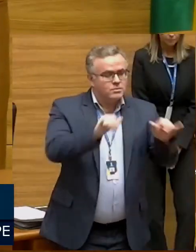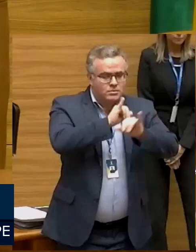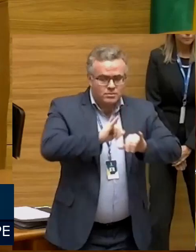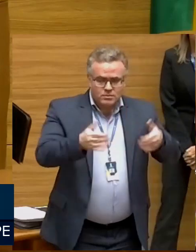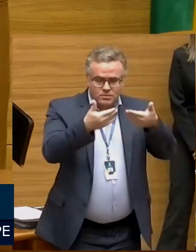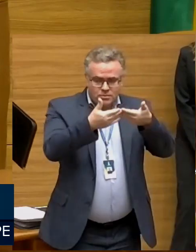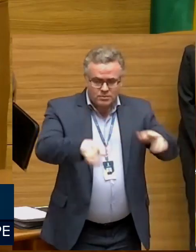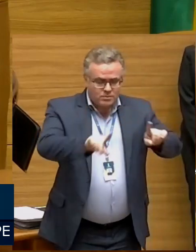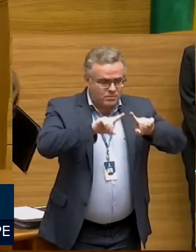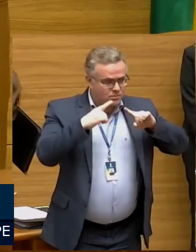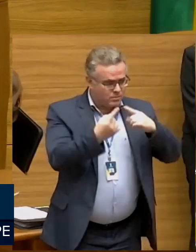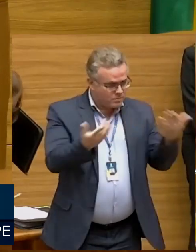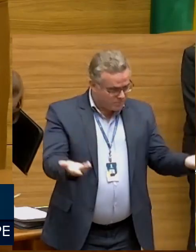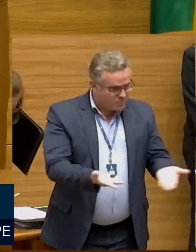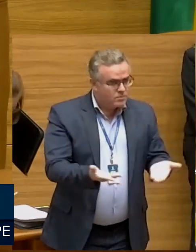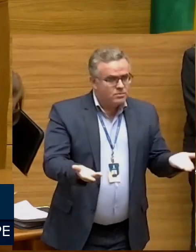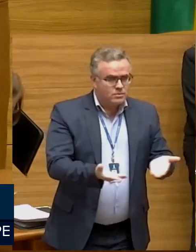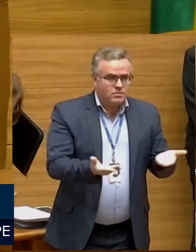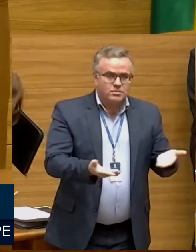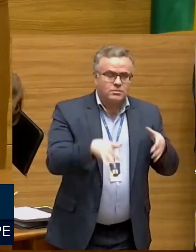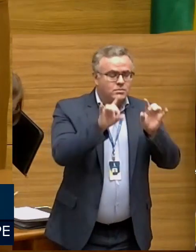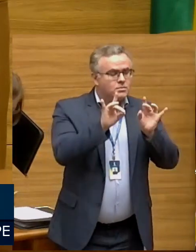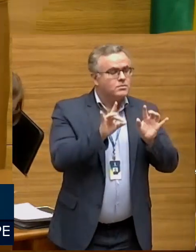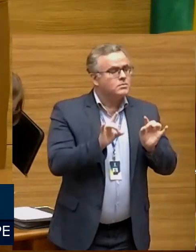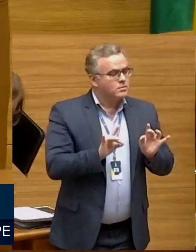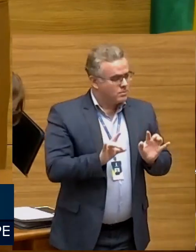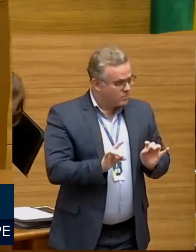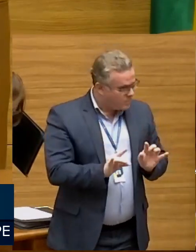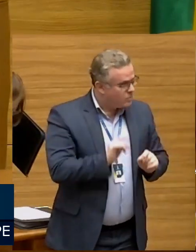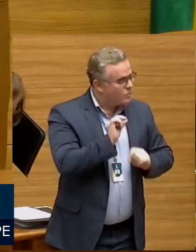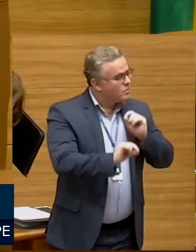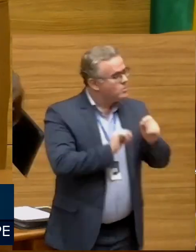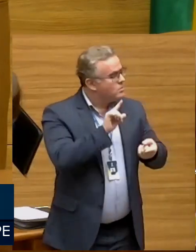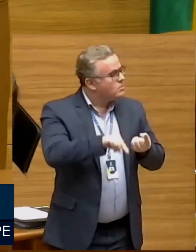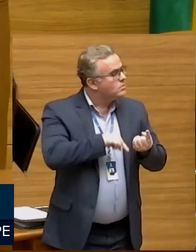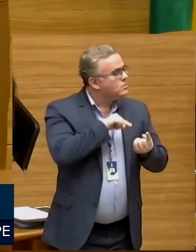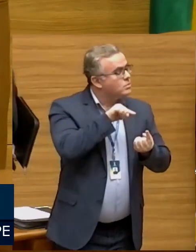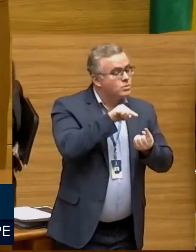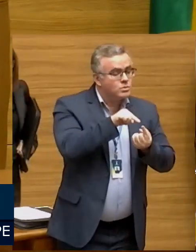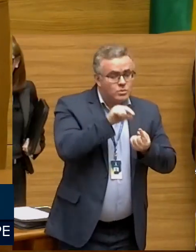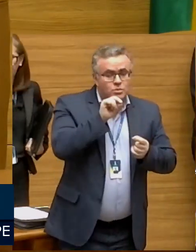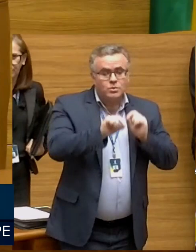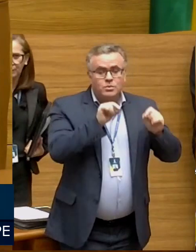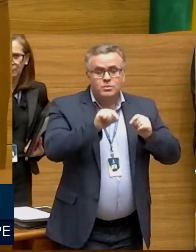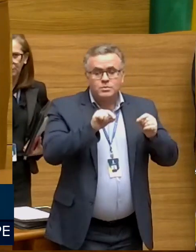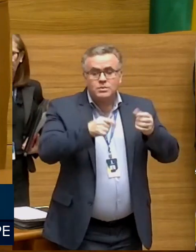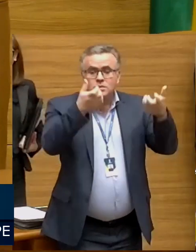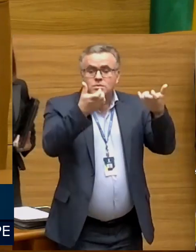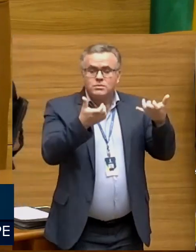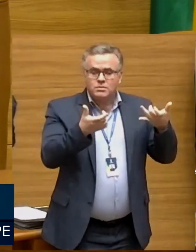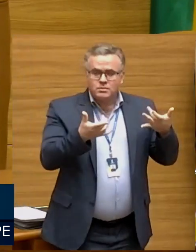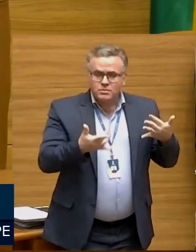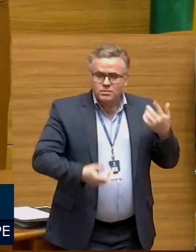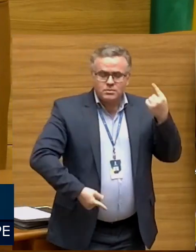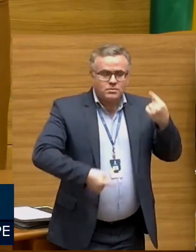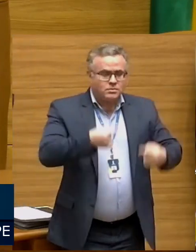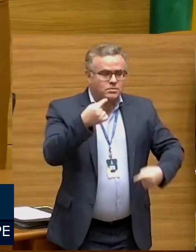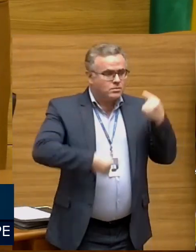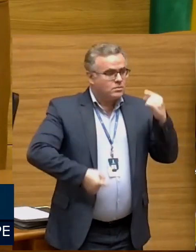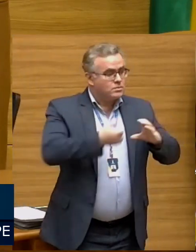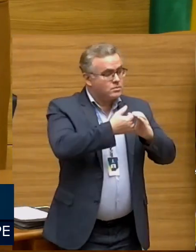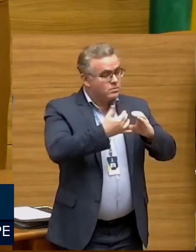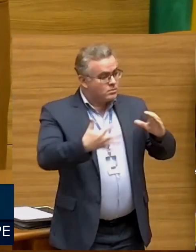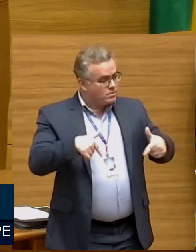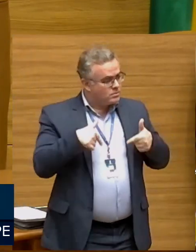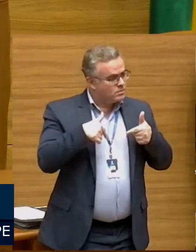Declaramos aberta a presente sessão especial, que é objetiva tratar sobre os desafios